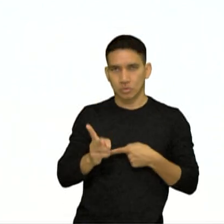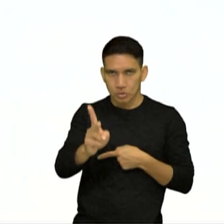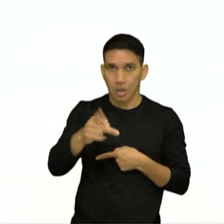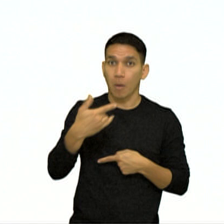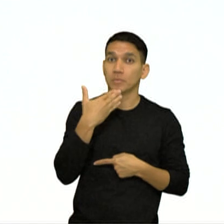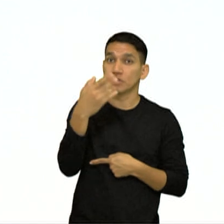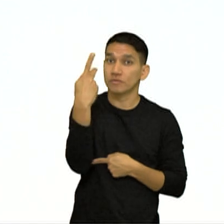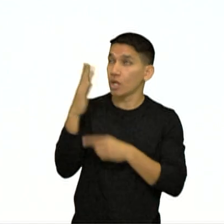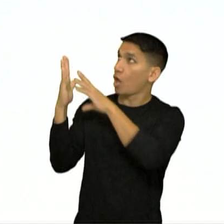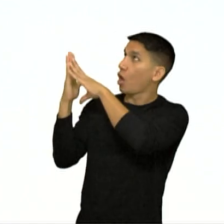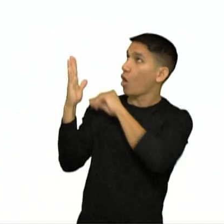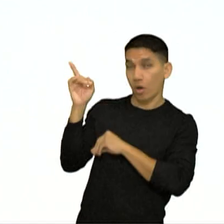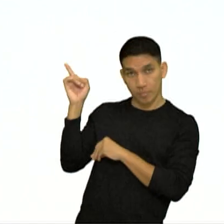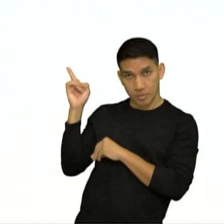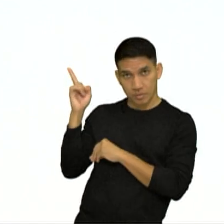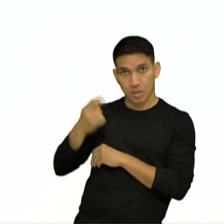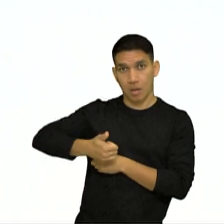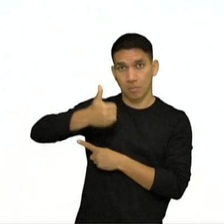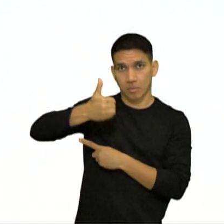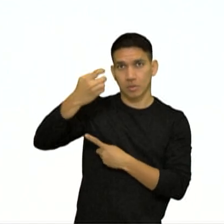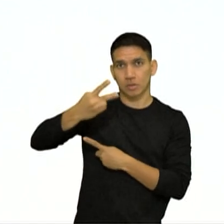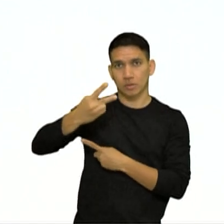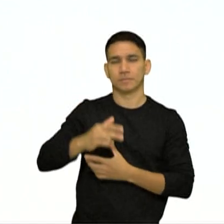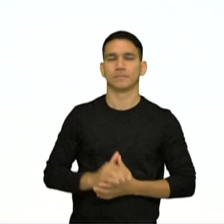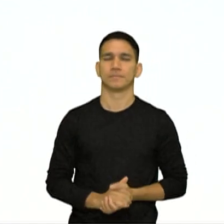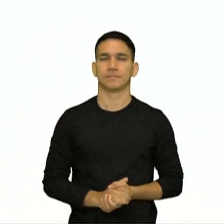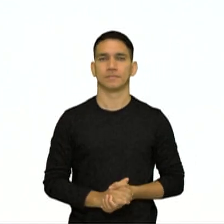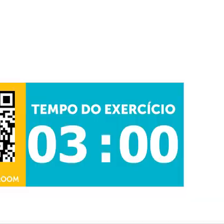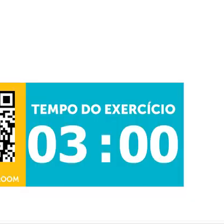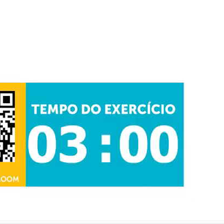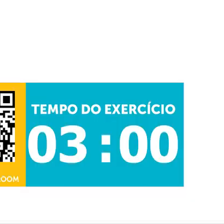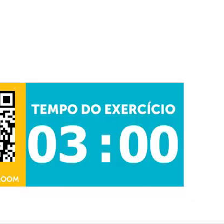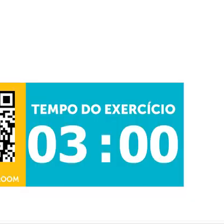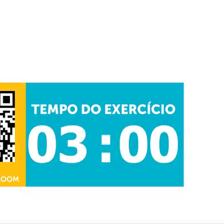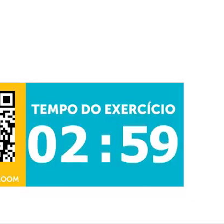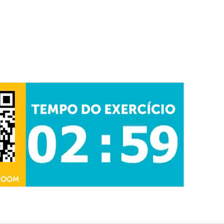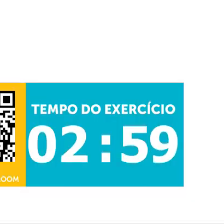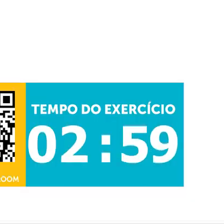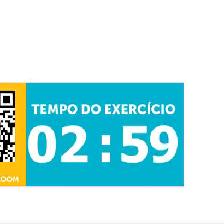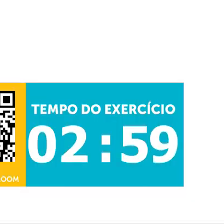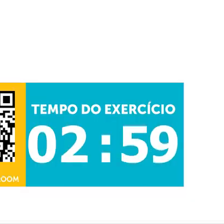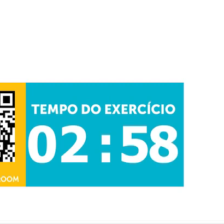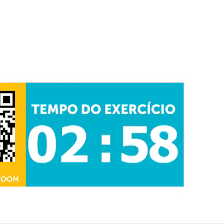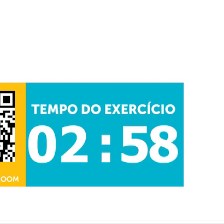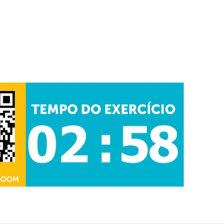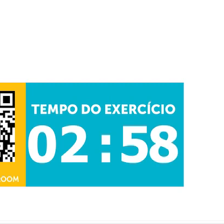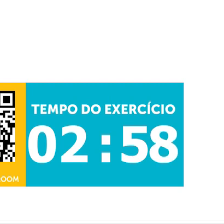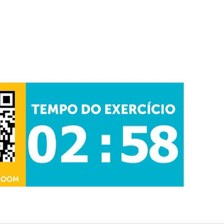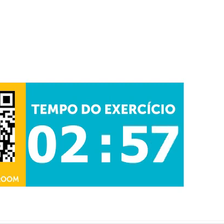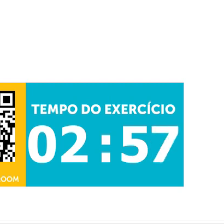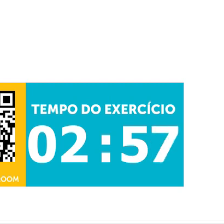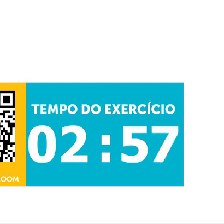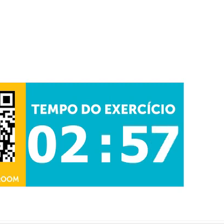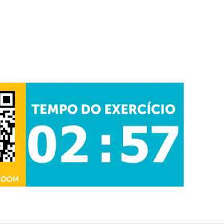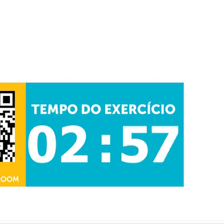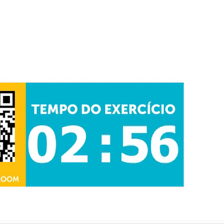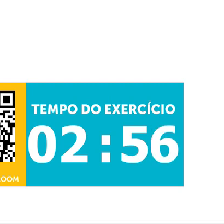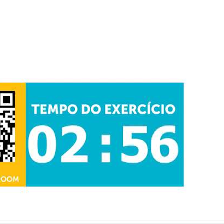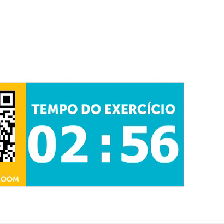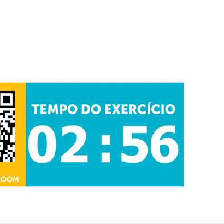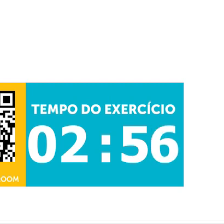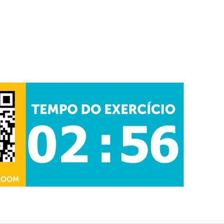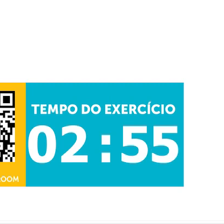a parte literal é composta de letras e expoentes. Portanto, quando as letras são as mesmas, mas os expoentes são diferentes,